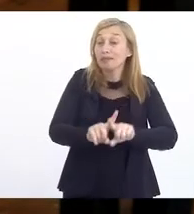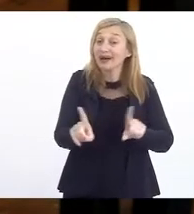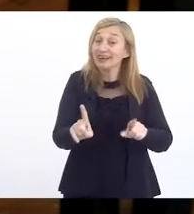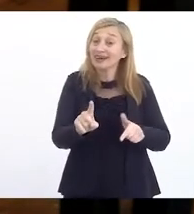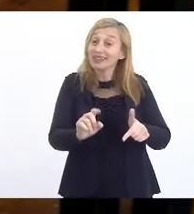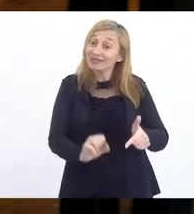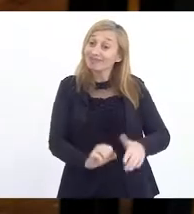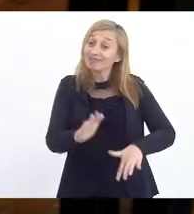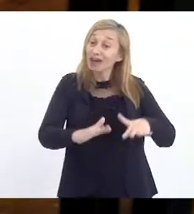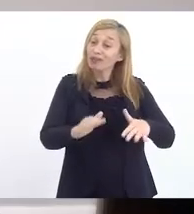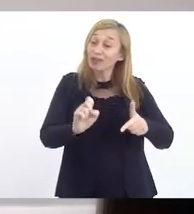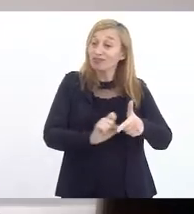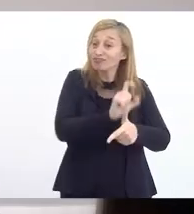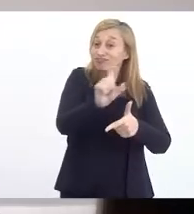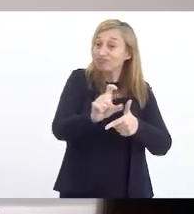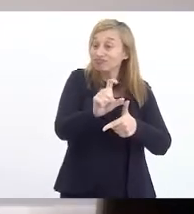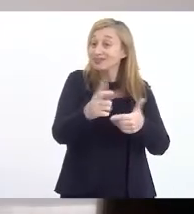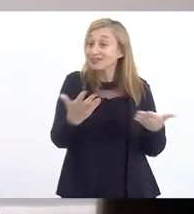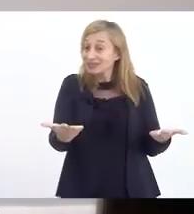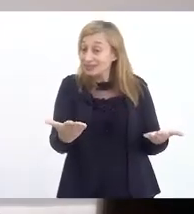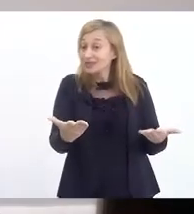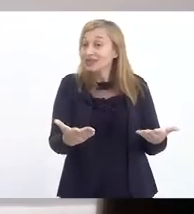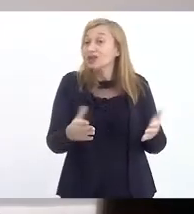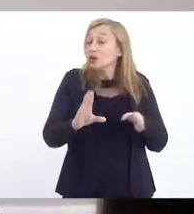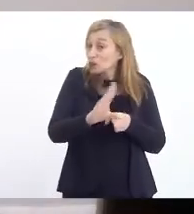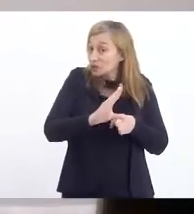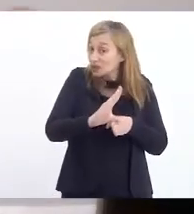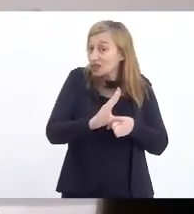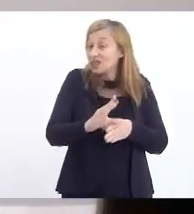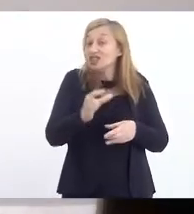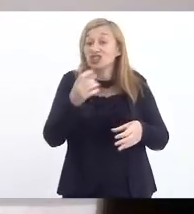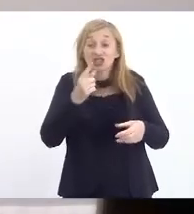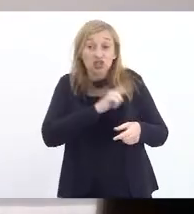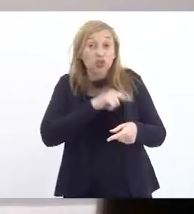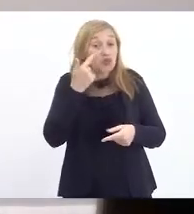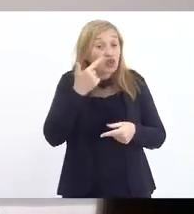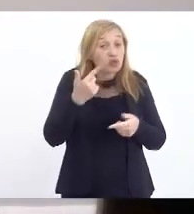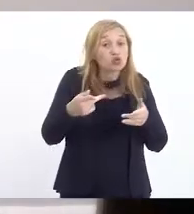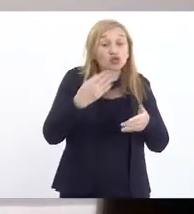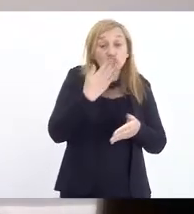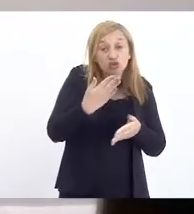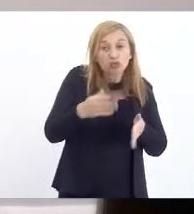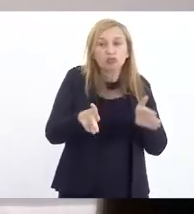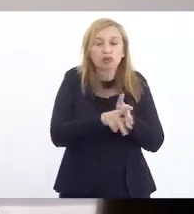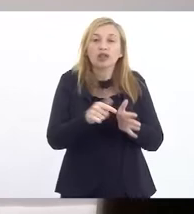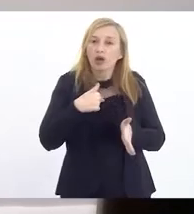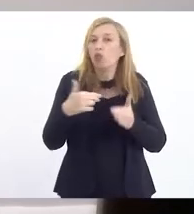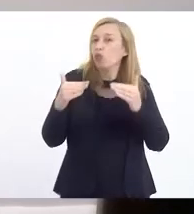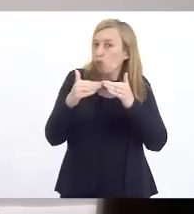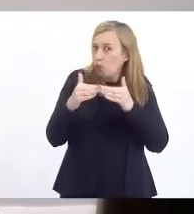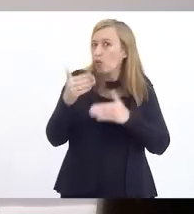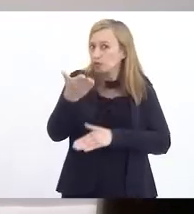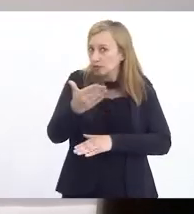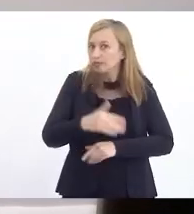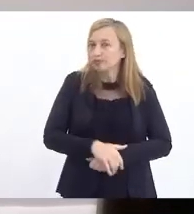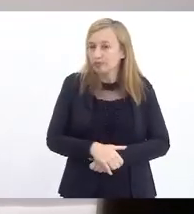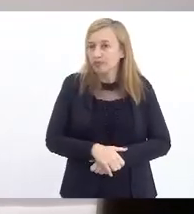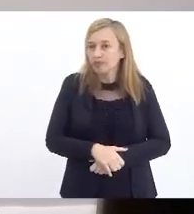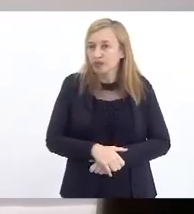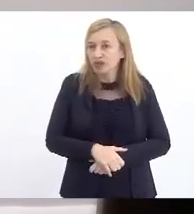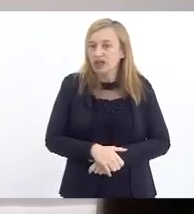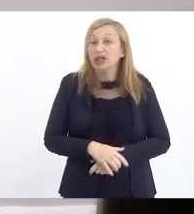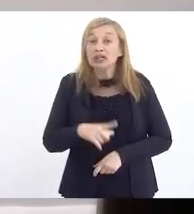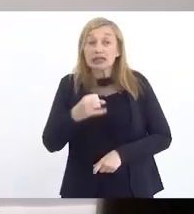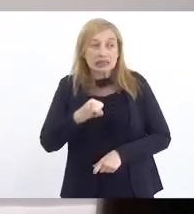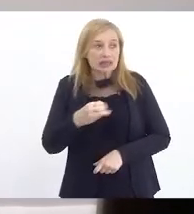né? E esse presidente do Conselho Gestor defende que projeto é esse. Né? Mas eu concordo que, se a